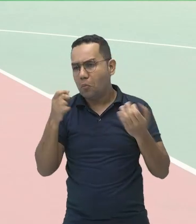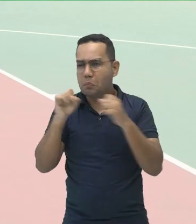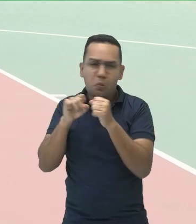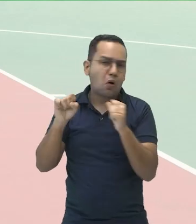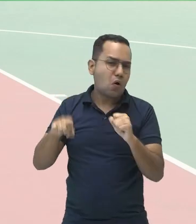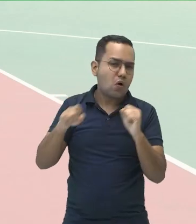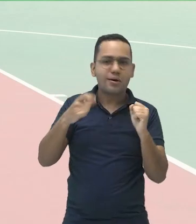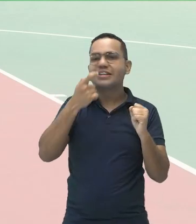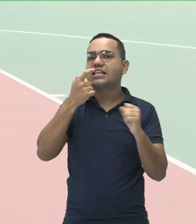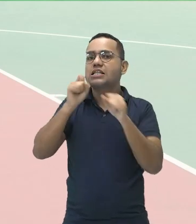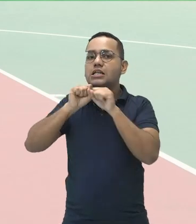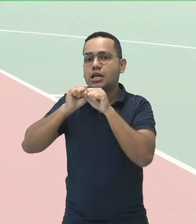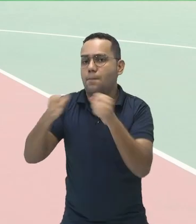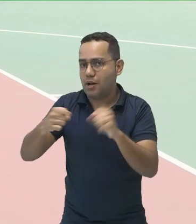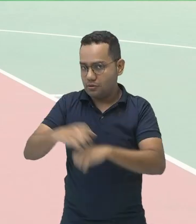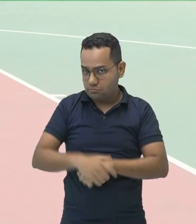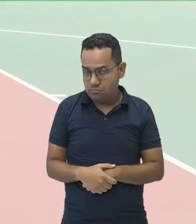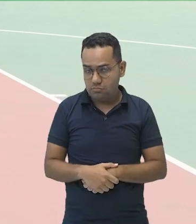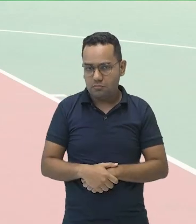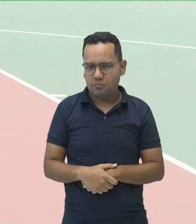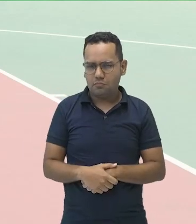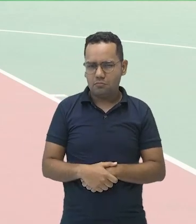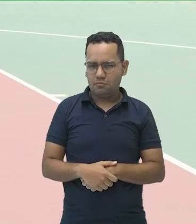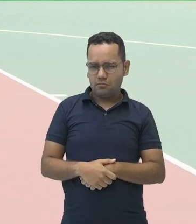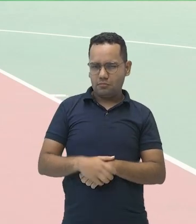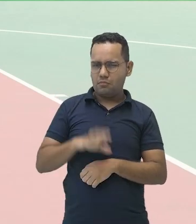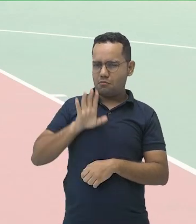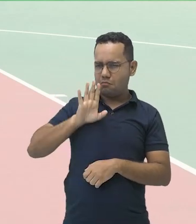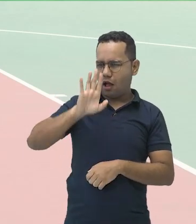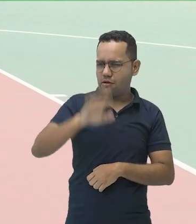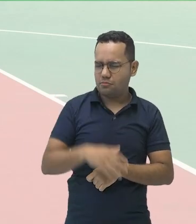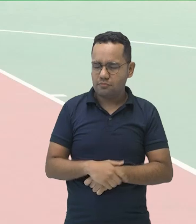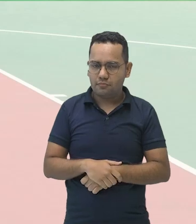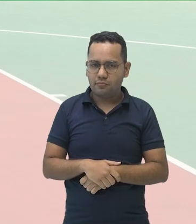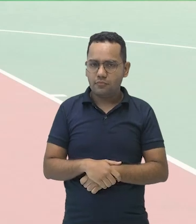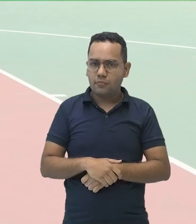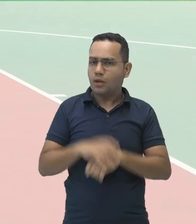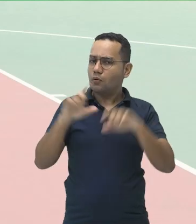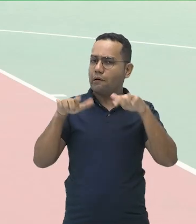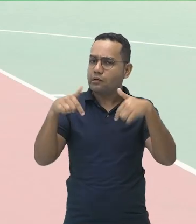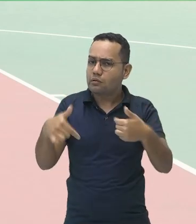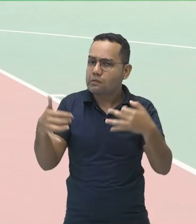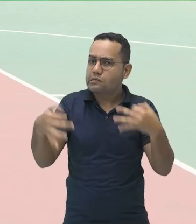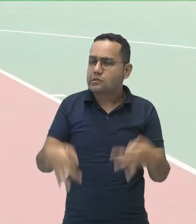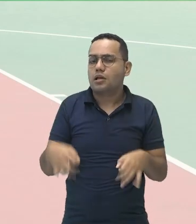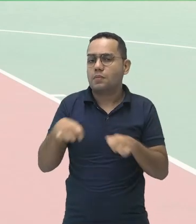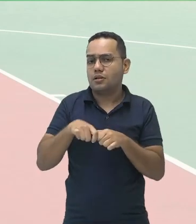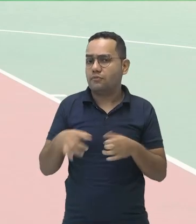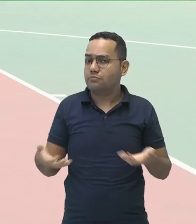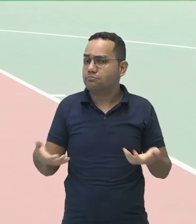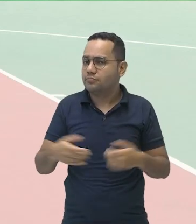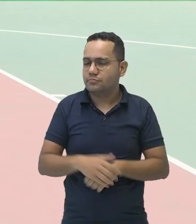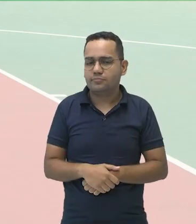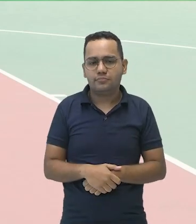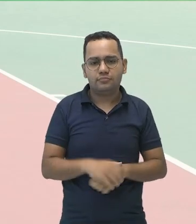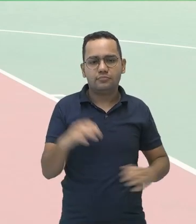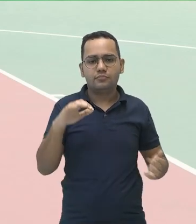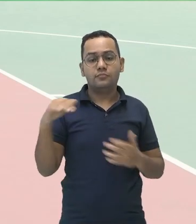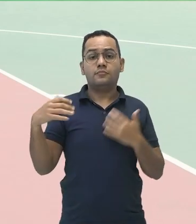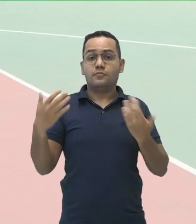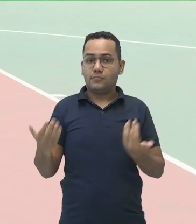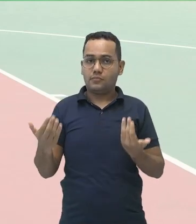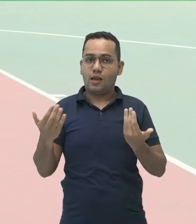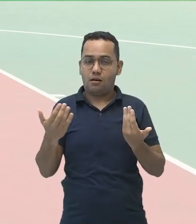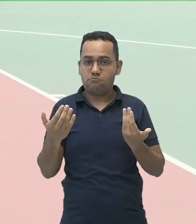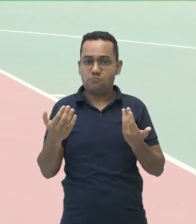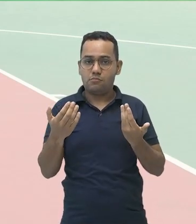dente, quebrar o nosso dente. E aí, o que nós devemos fazer? Antes de saber quais são os primeiros socorros que nós